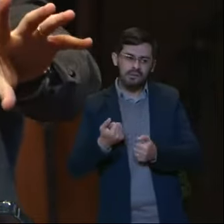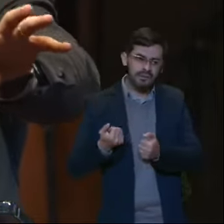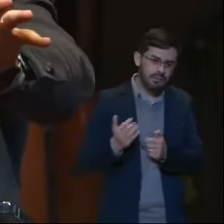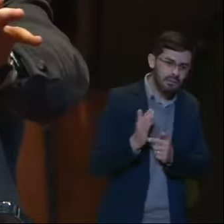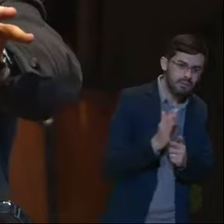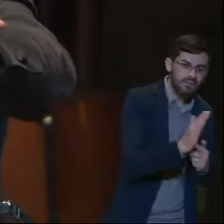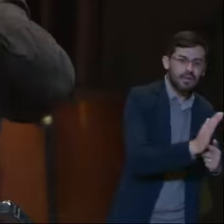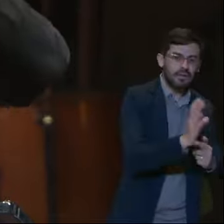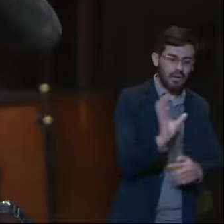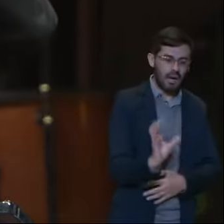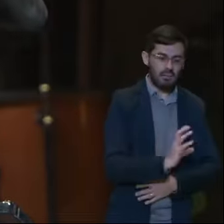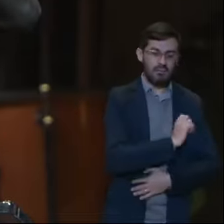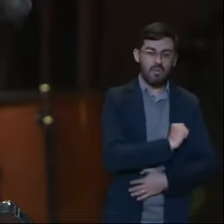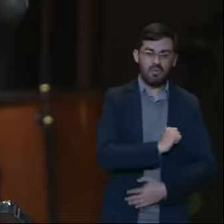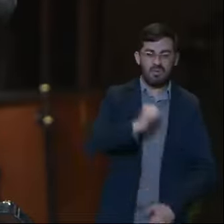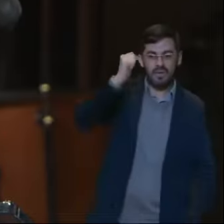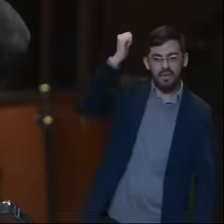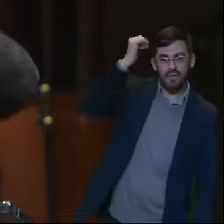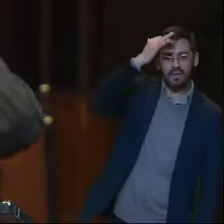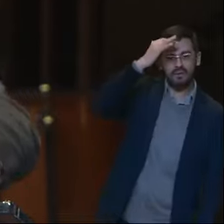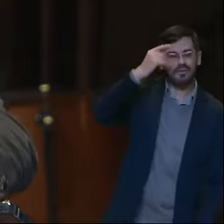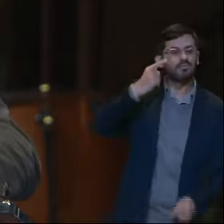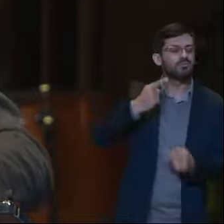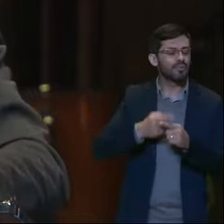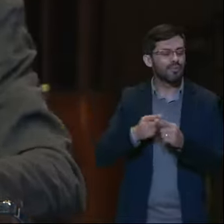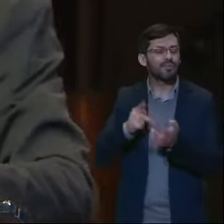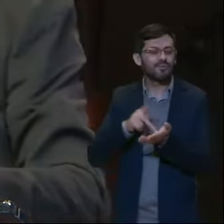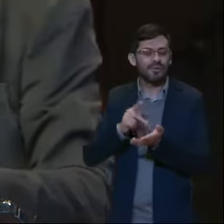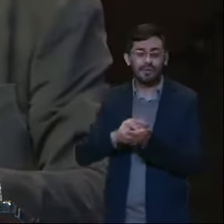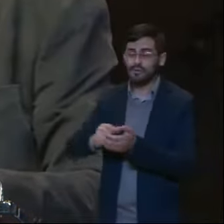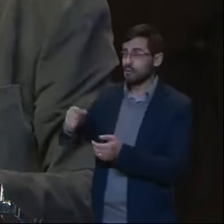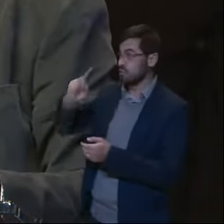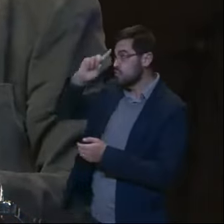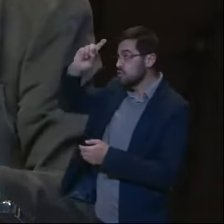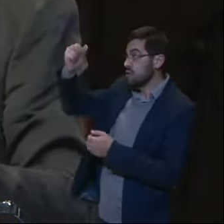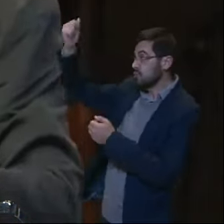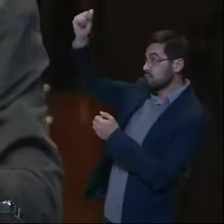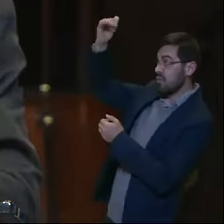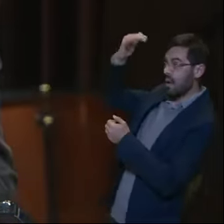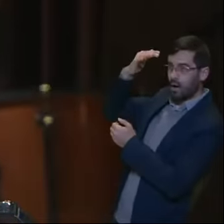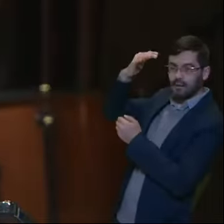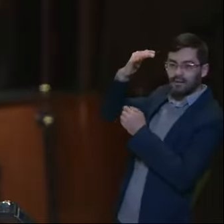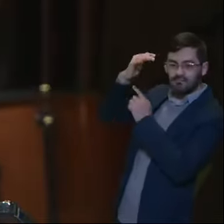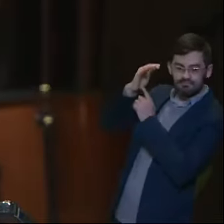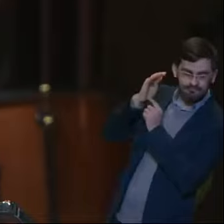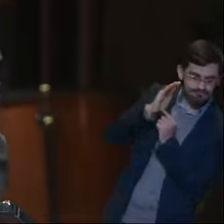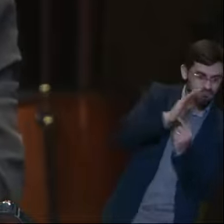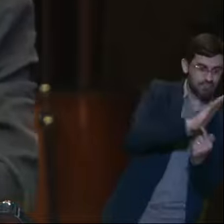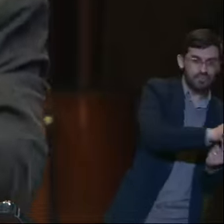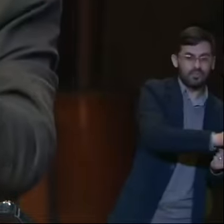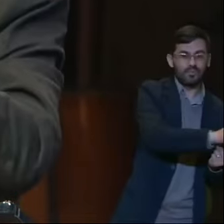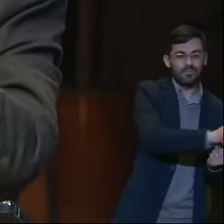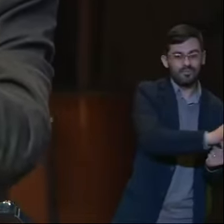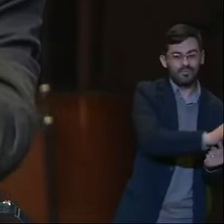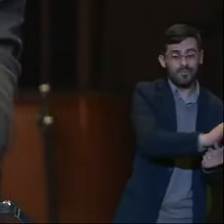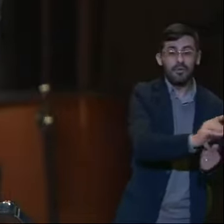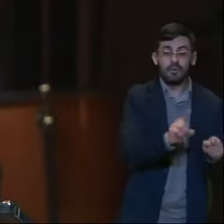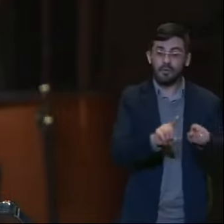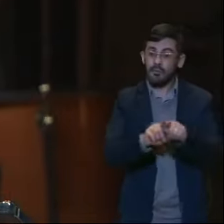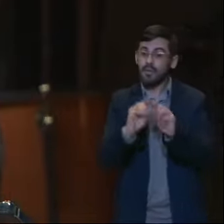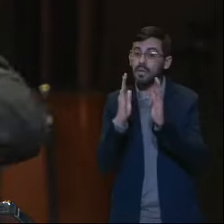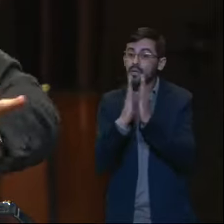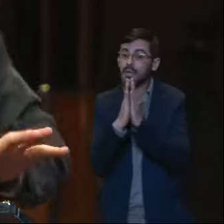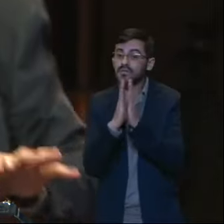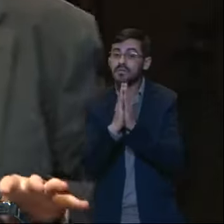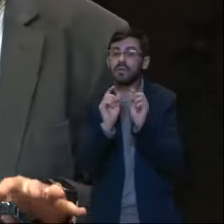graça. Simplesmente porque você recebeu isso do Pai. Que dizer da oração? Jesus falou, olha, quando